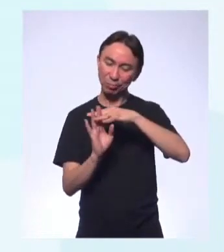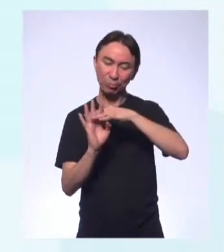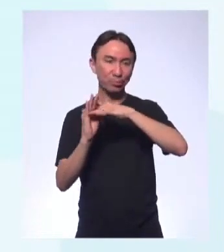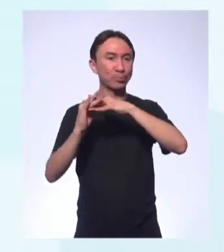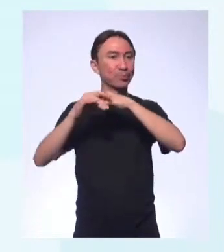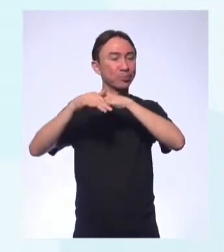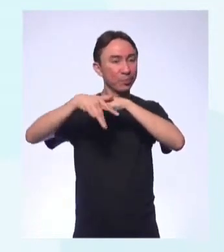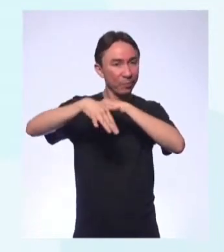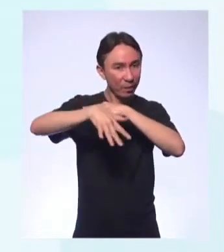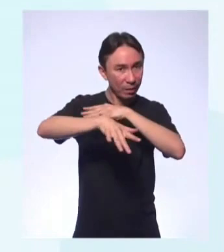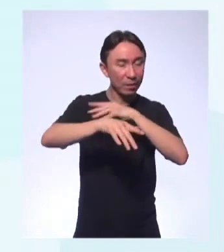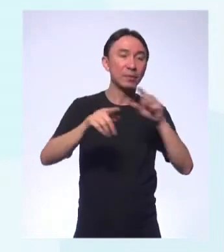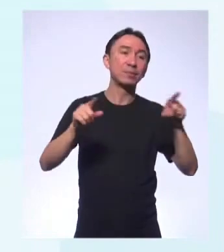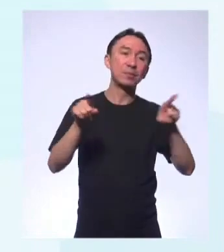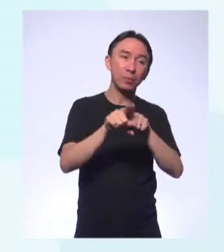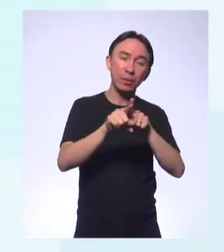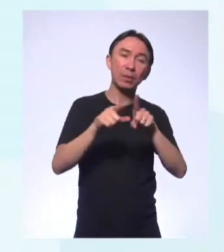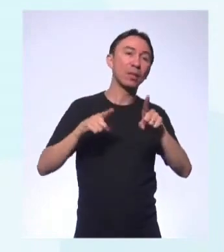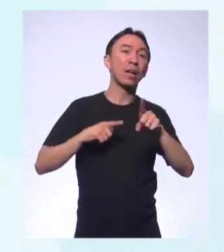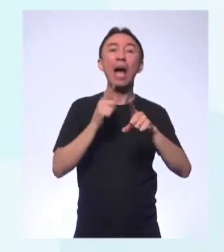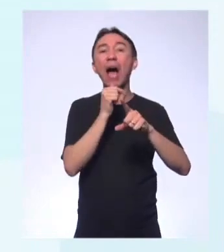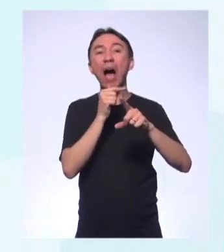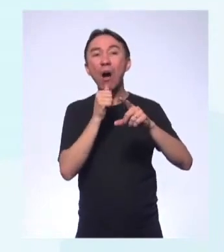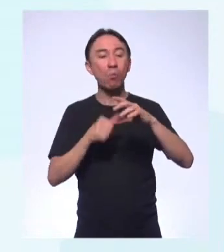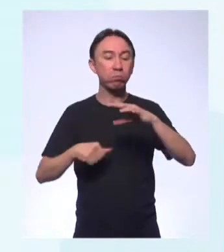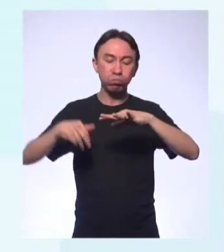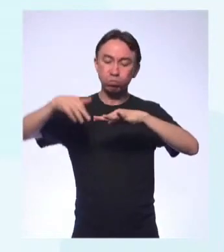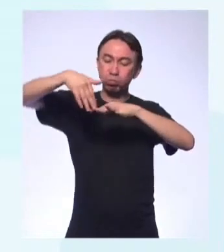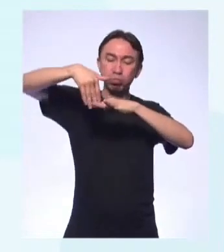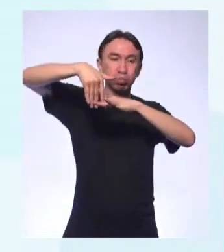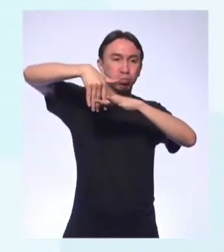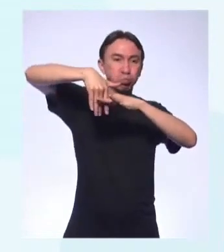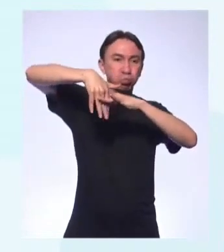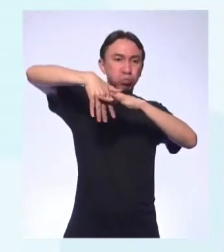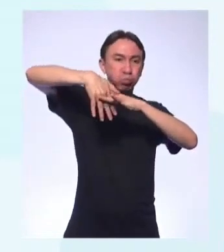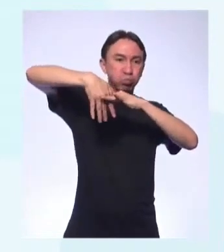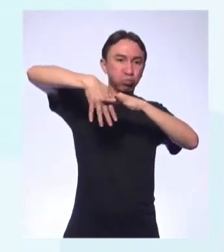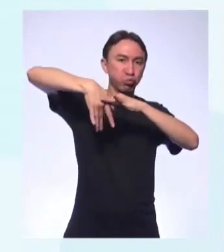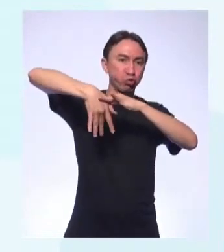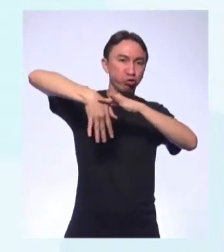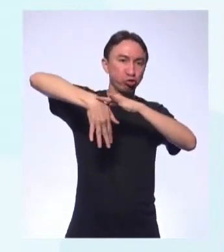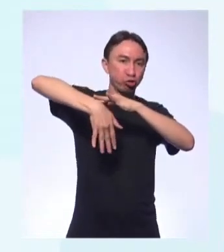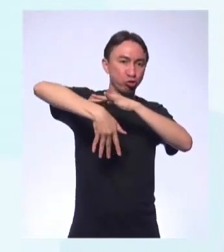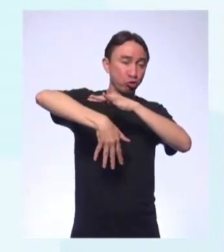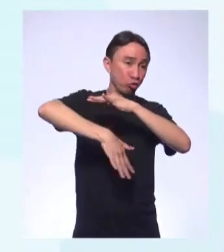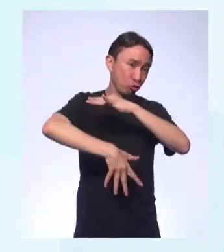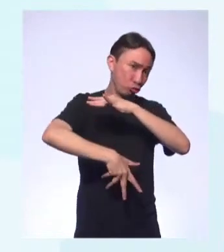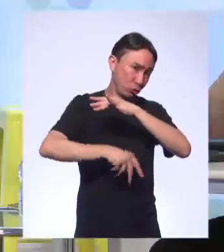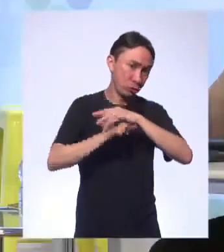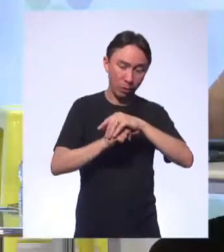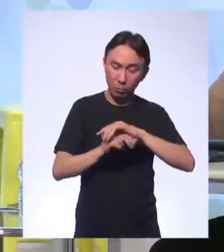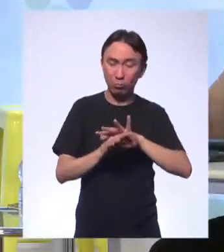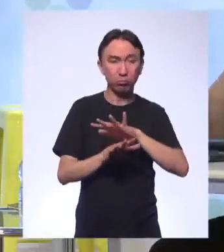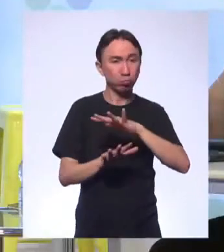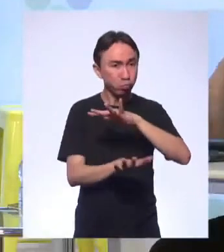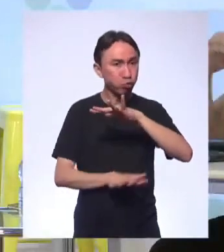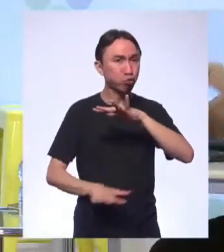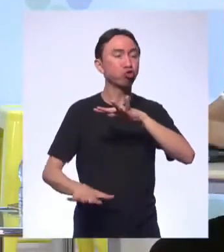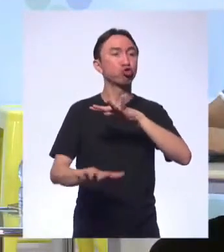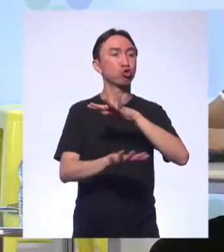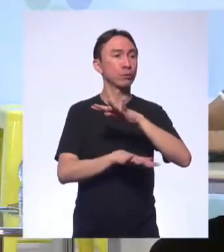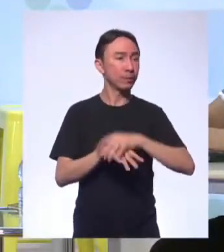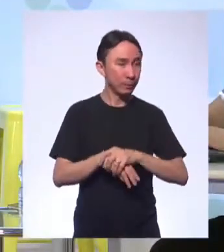água subterrânea, e também alguma quantidade dessa água, ou parte dessa água, ela vai para